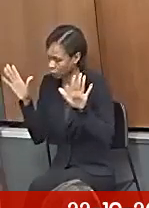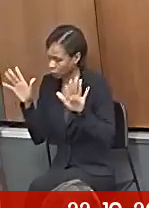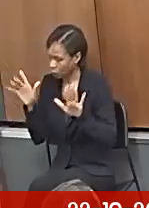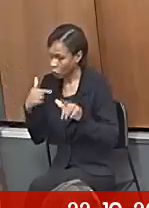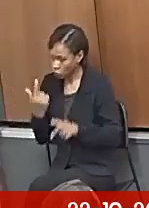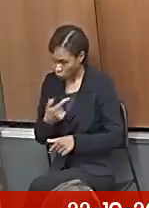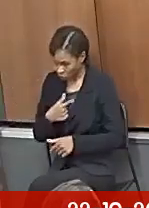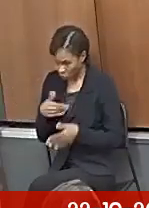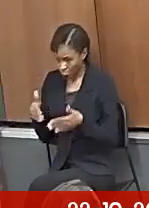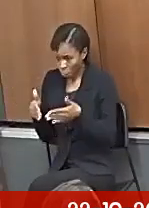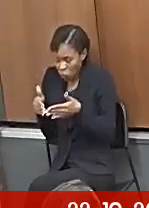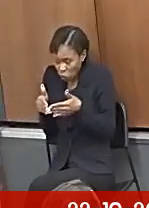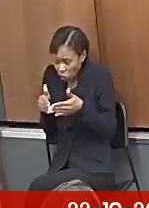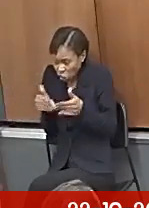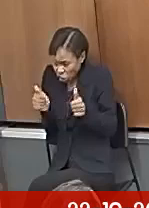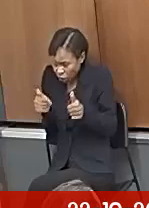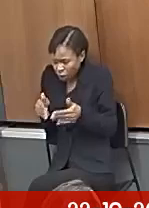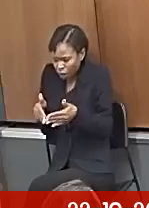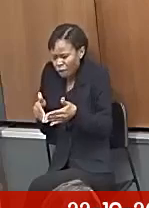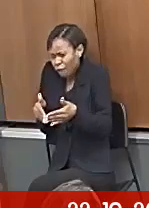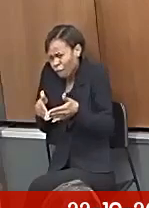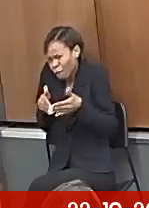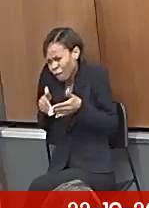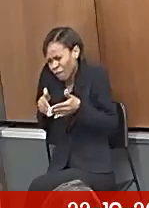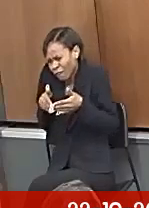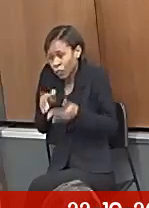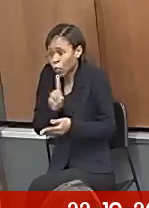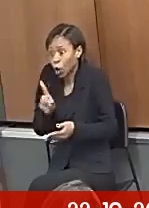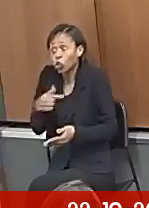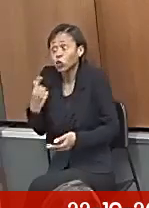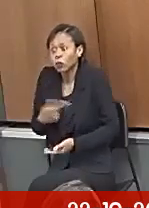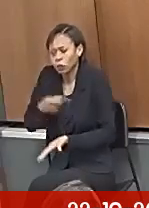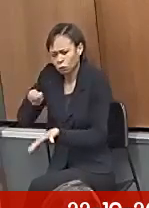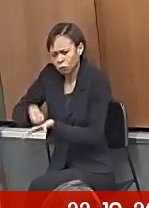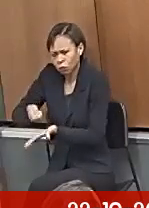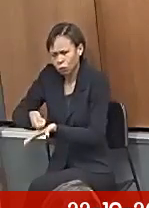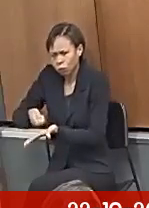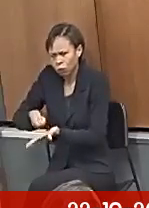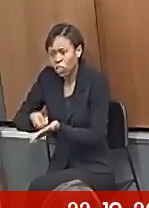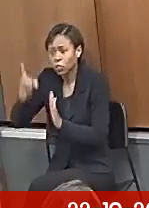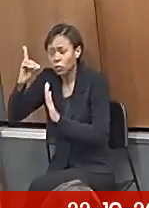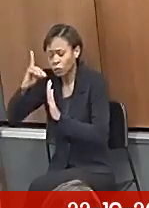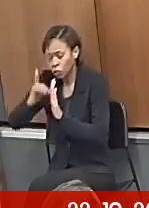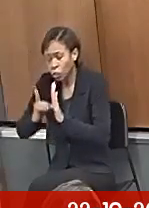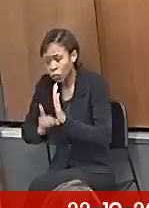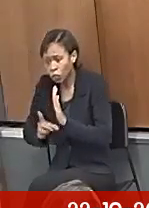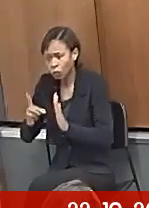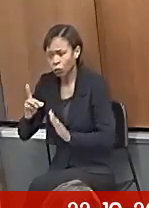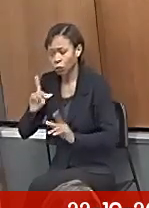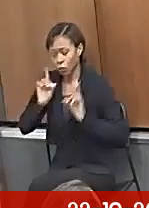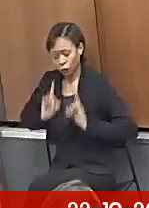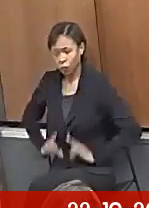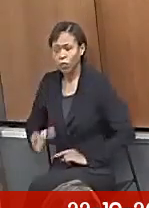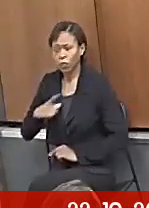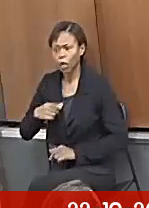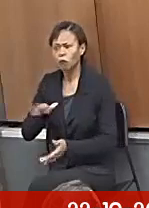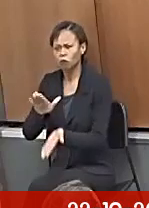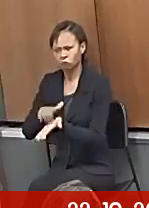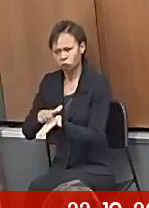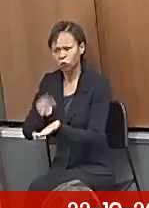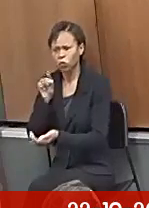estamos pedindo favor nenhum, nós estamos exigindo os direitos que eles têm.